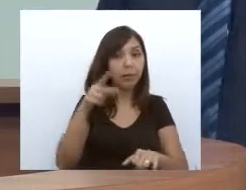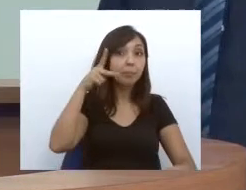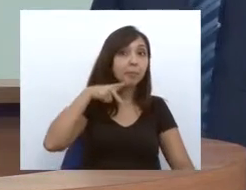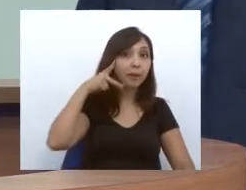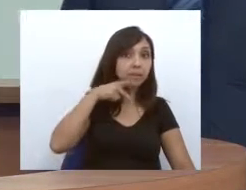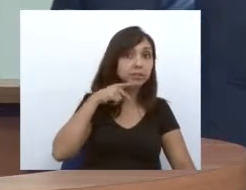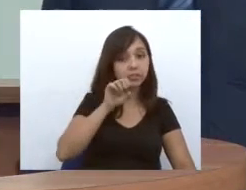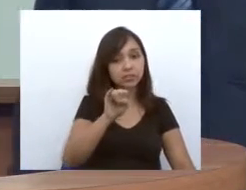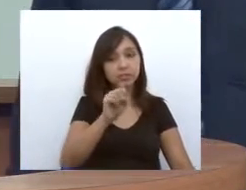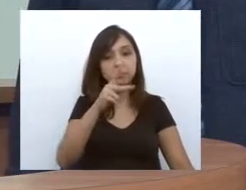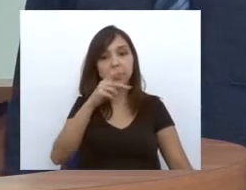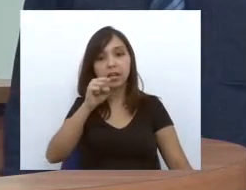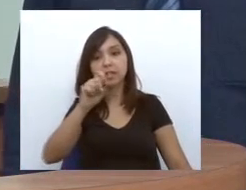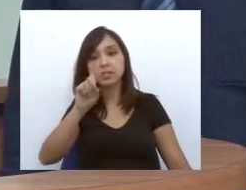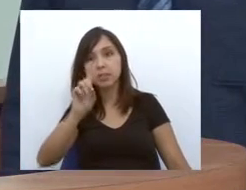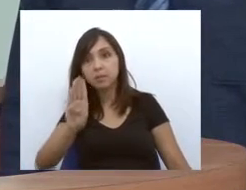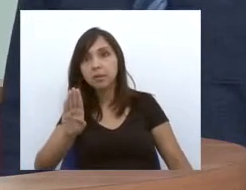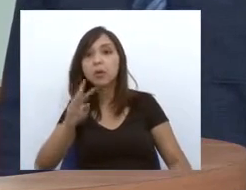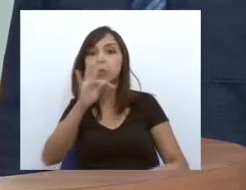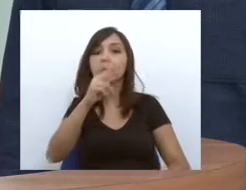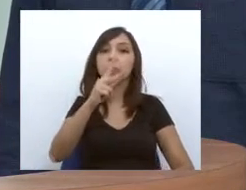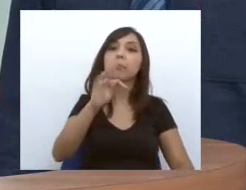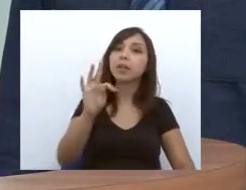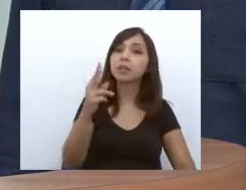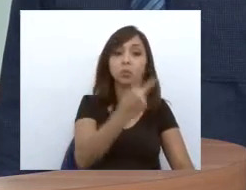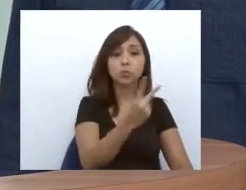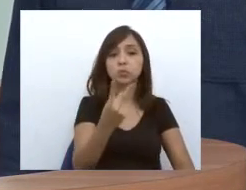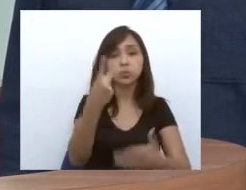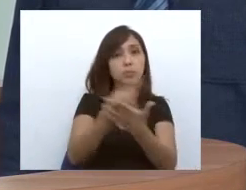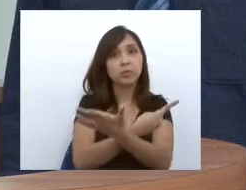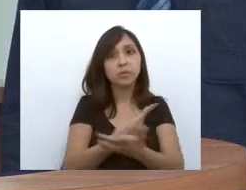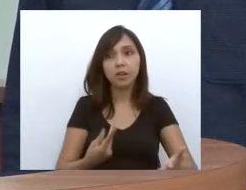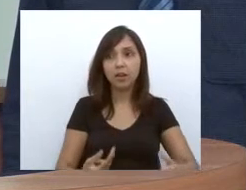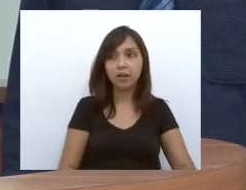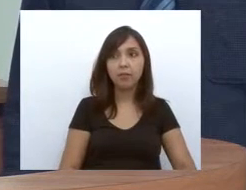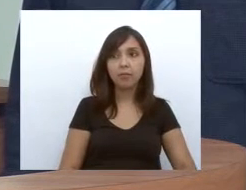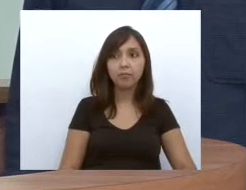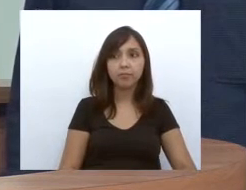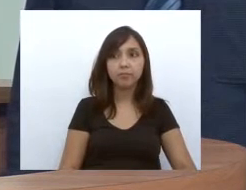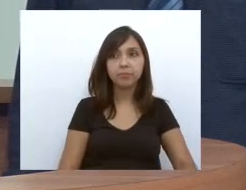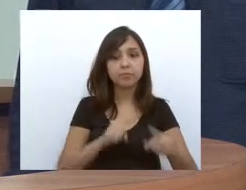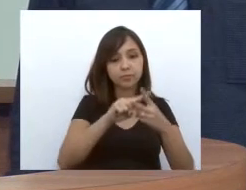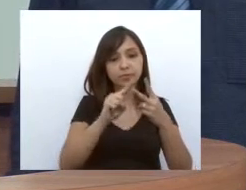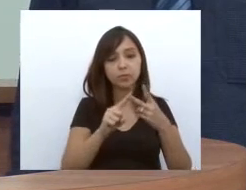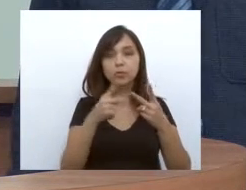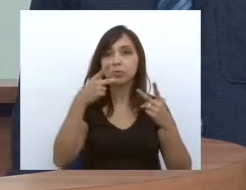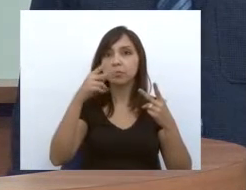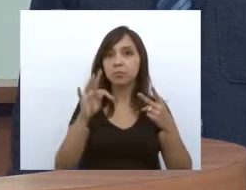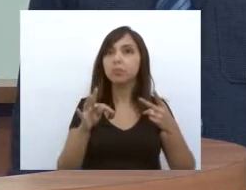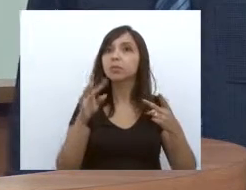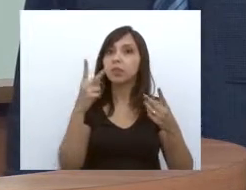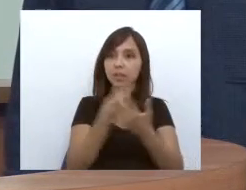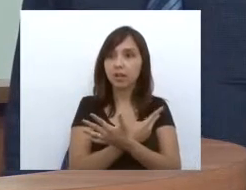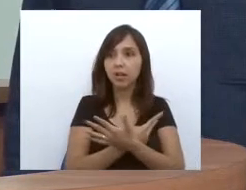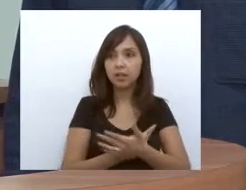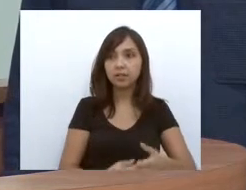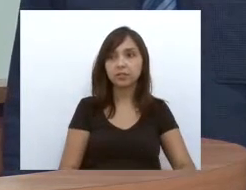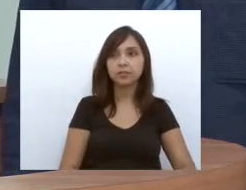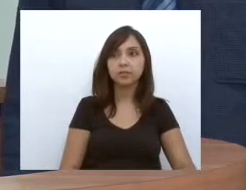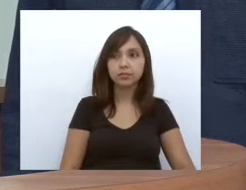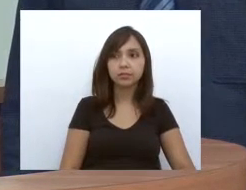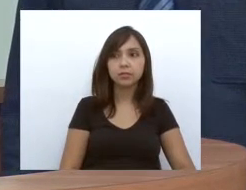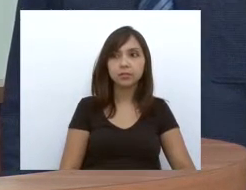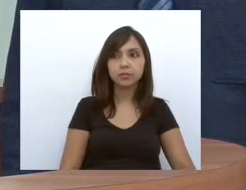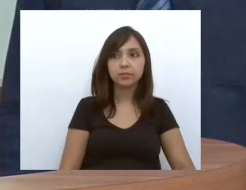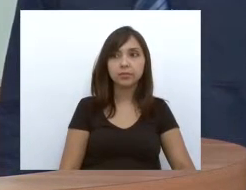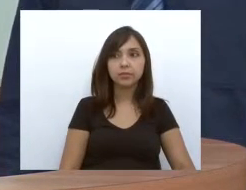PSDB faz isso e o PT também, os dois estão errados, vereador. Os dois, essa crítica é a partidária,